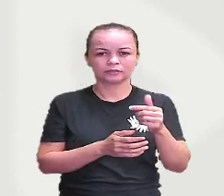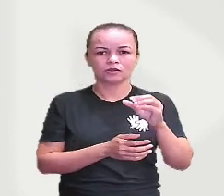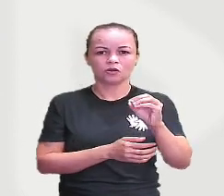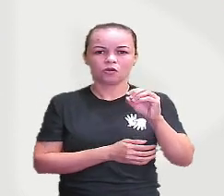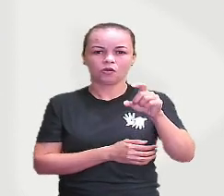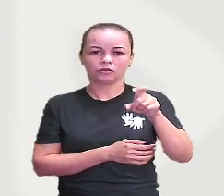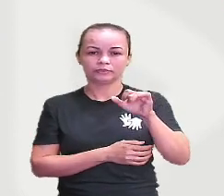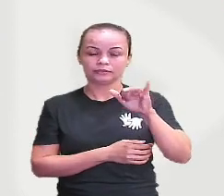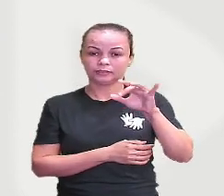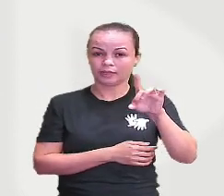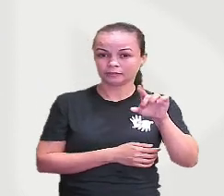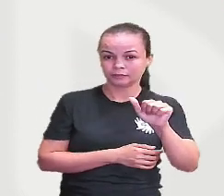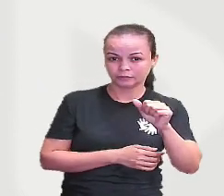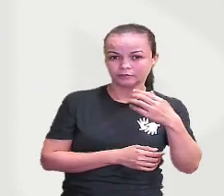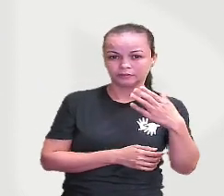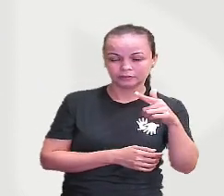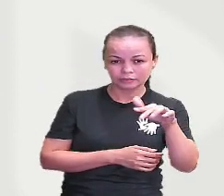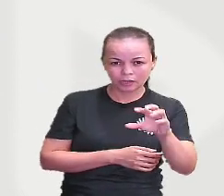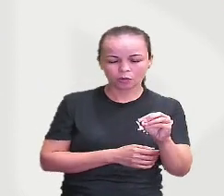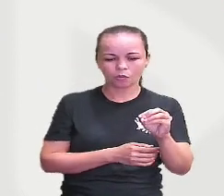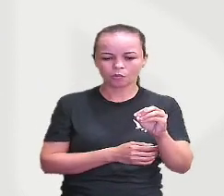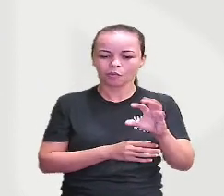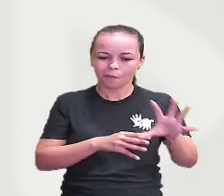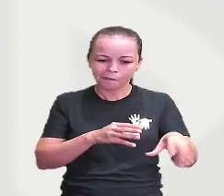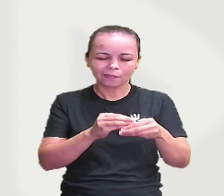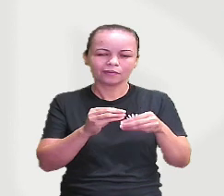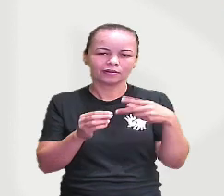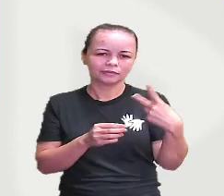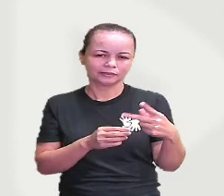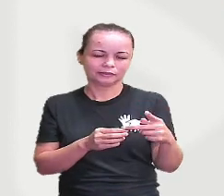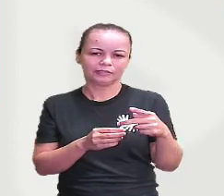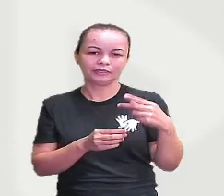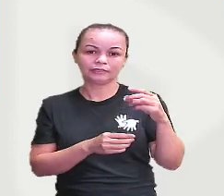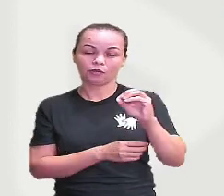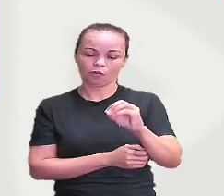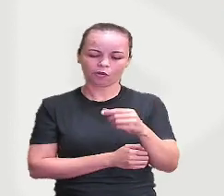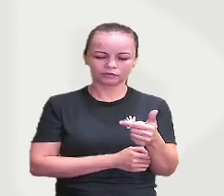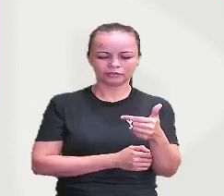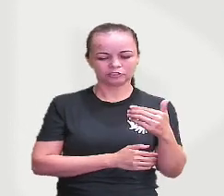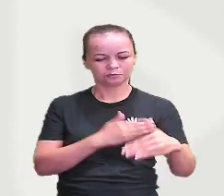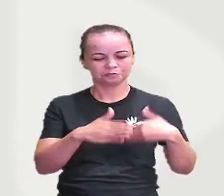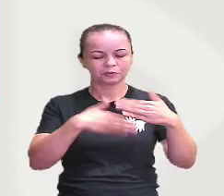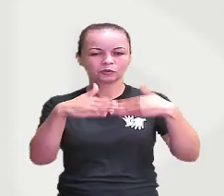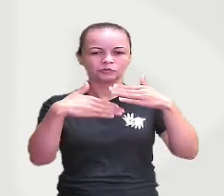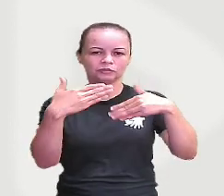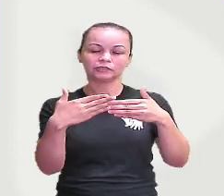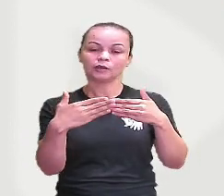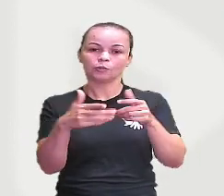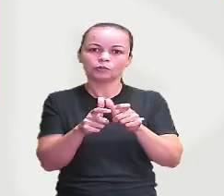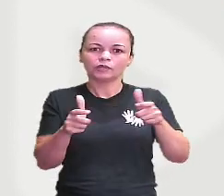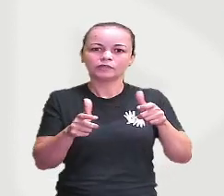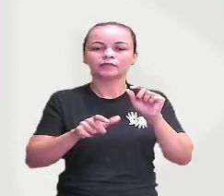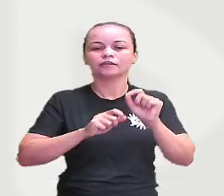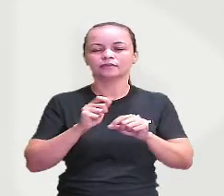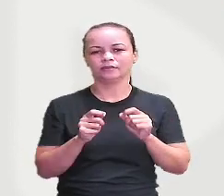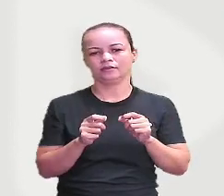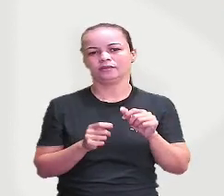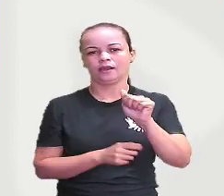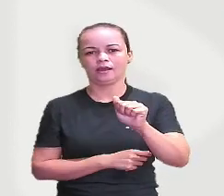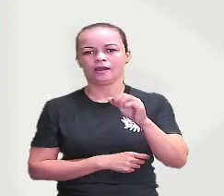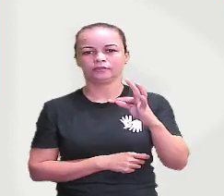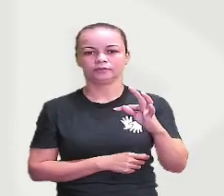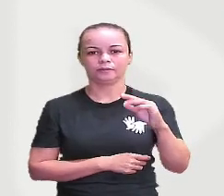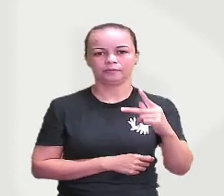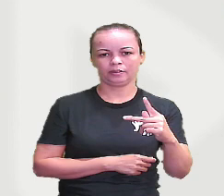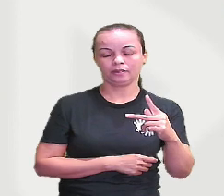do oxigênio. É nessa fase aí, gente, que entra na equação o oxigênio. E vai ter essa produção gigantesca justamente de quê? De ATP. E